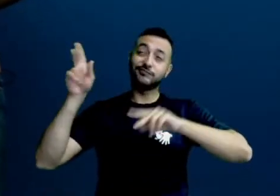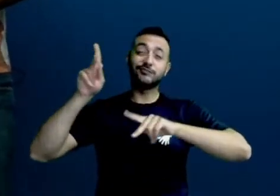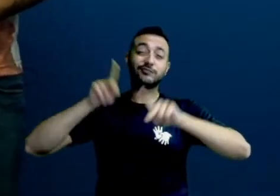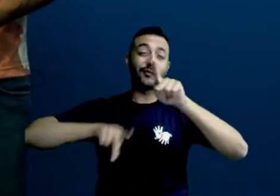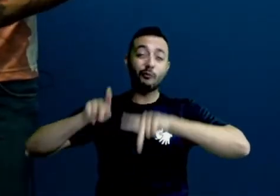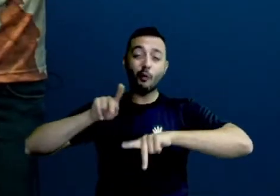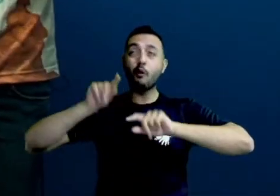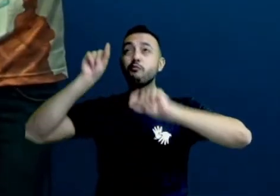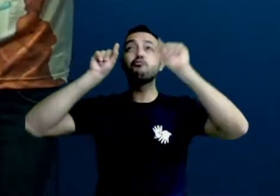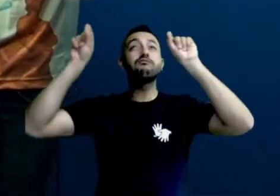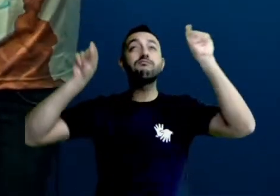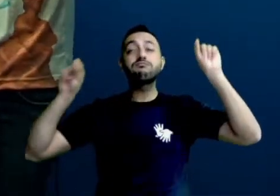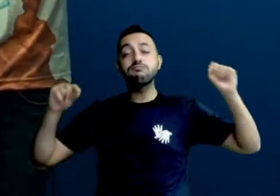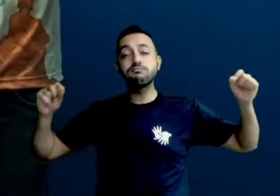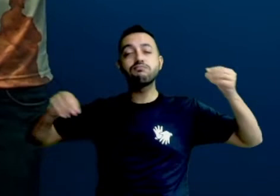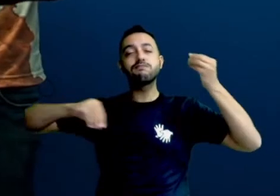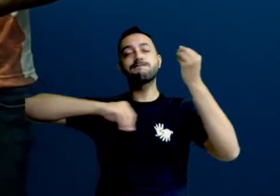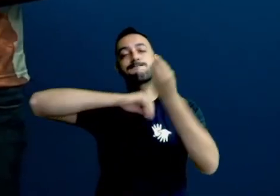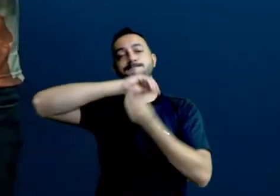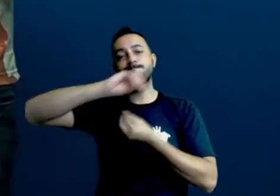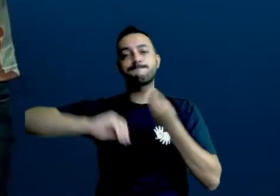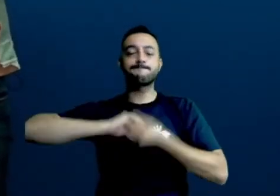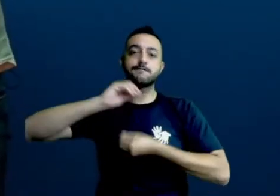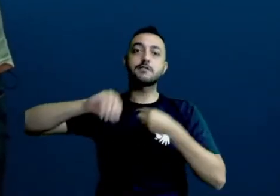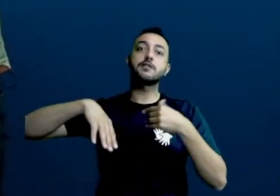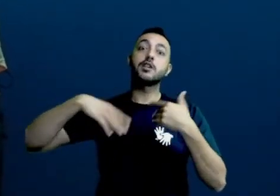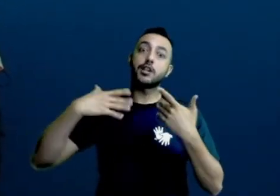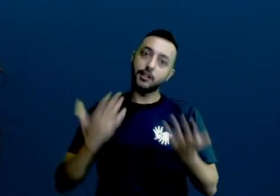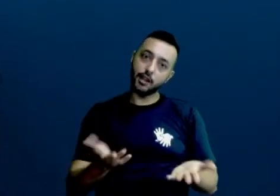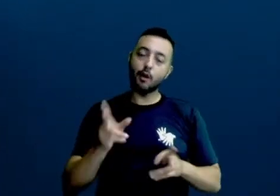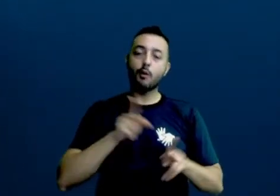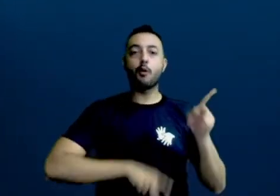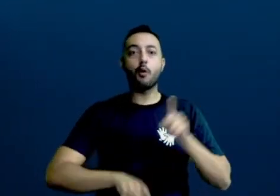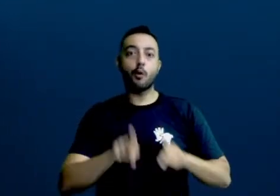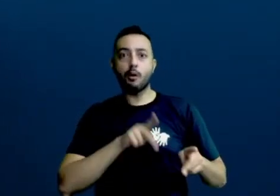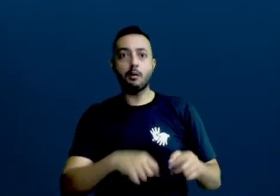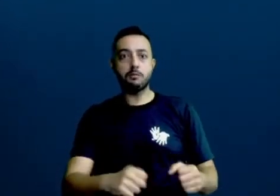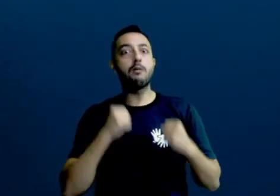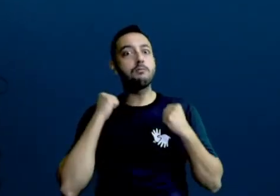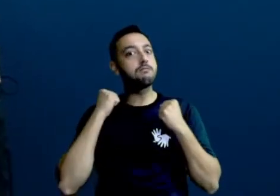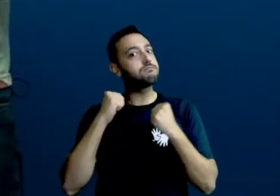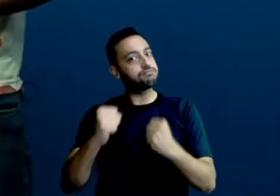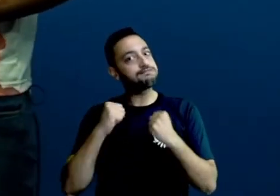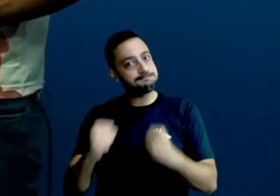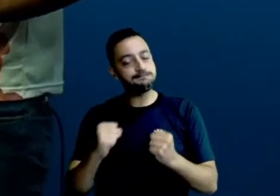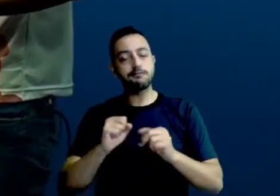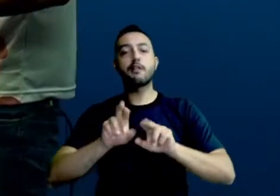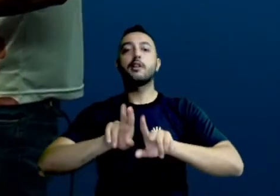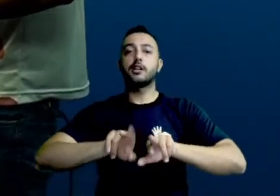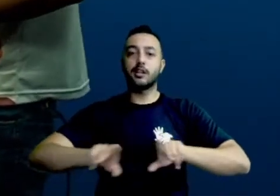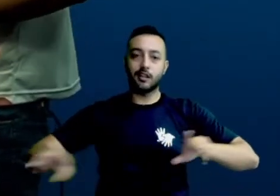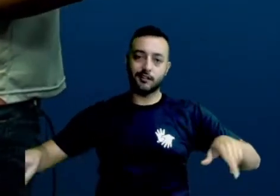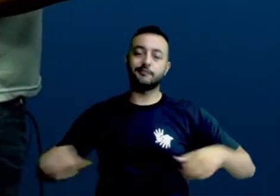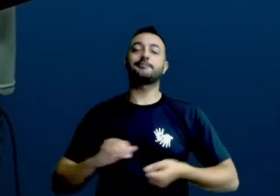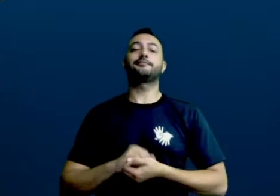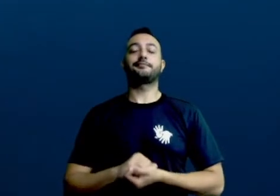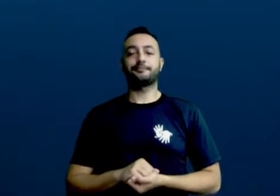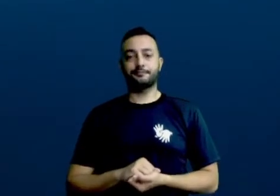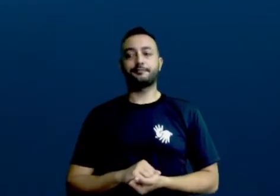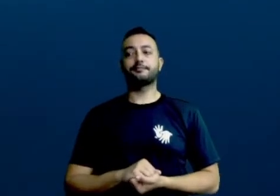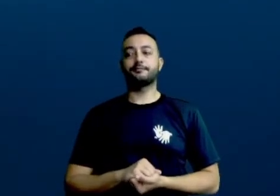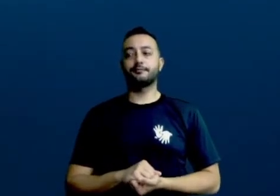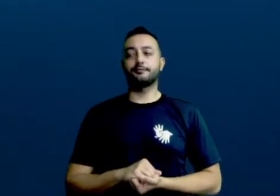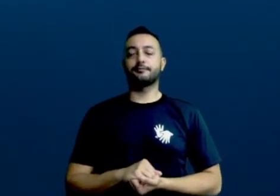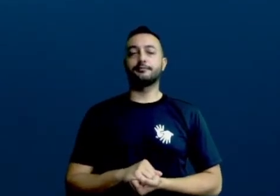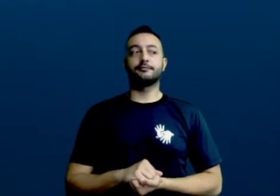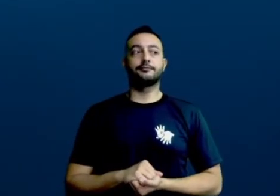povos Diferentes né isso torna o nosso povo muito rico no ponto de vista dessa diversidade de padrões Tá